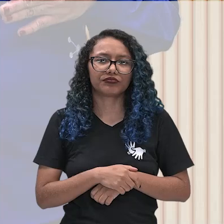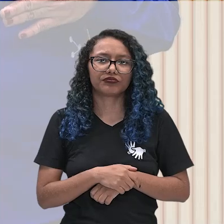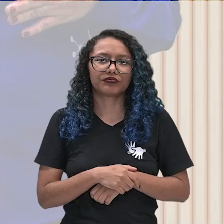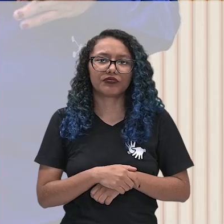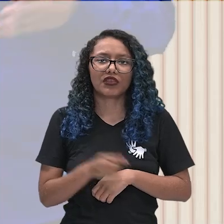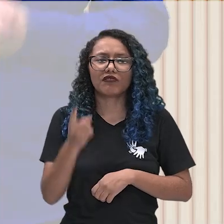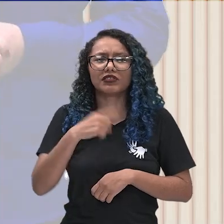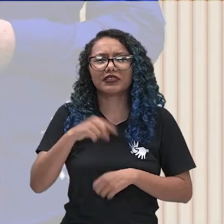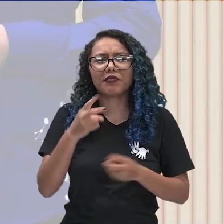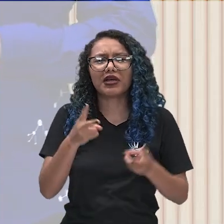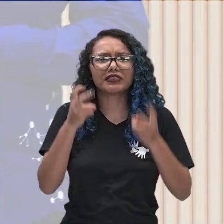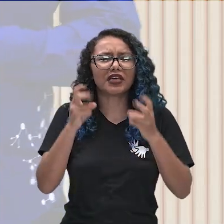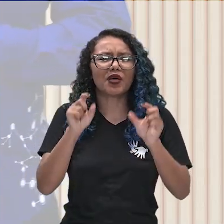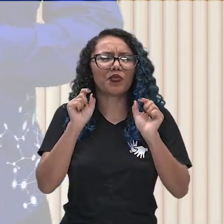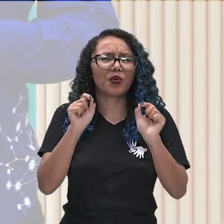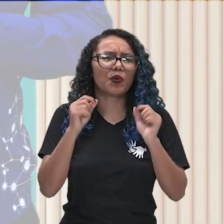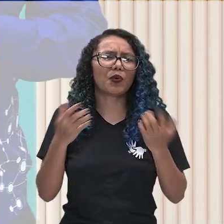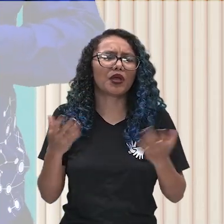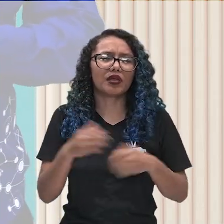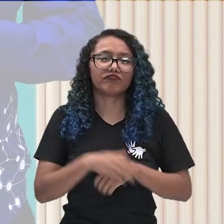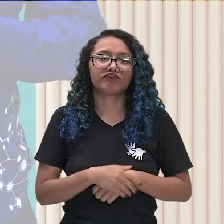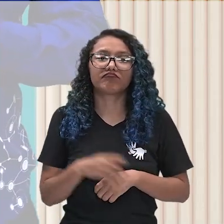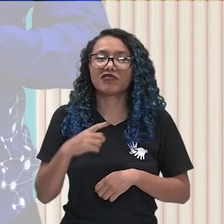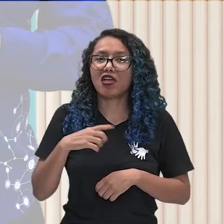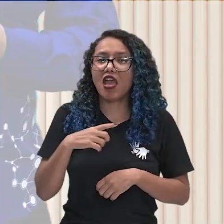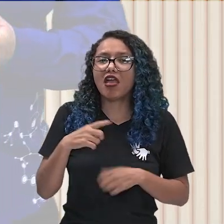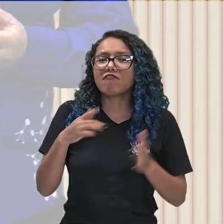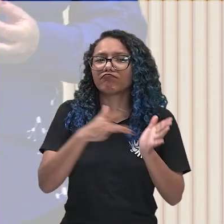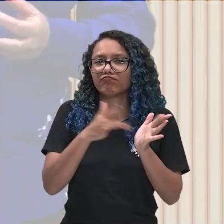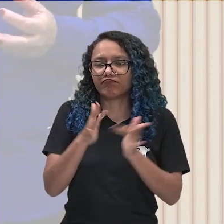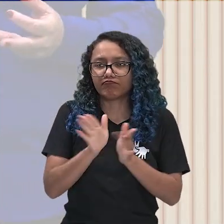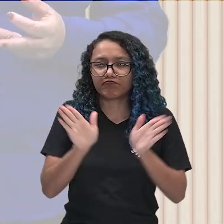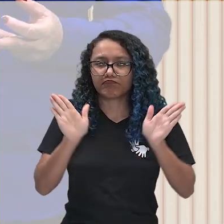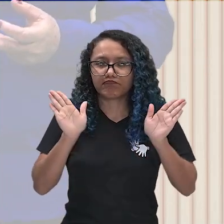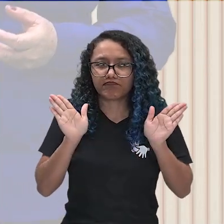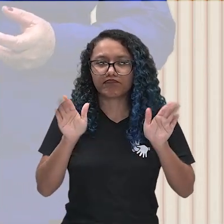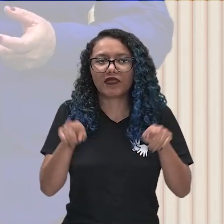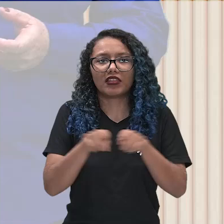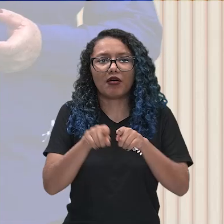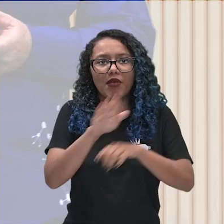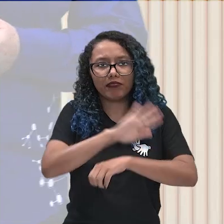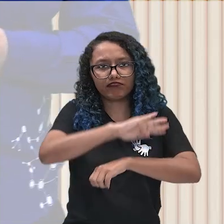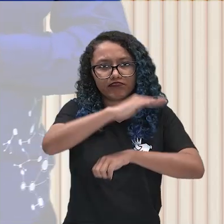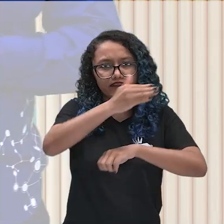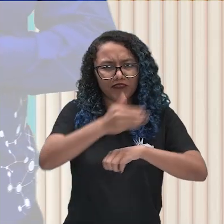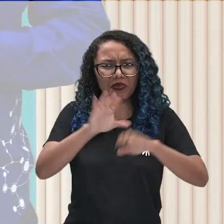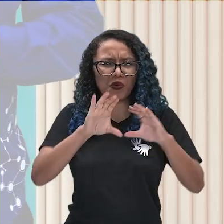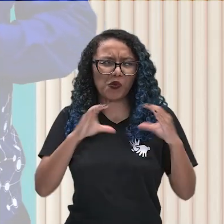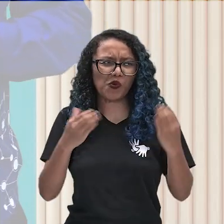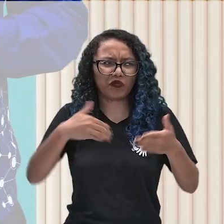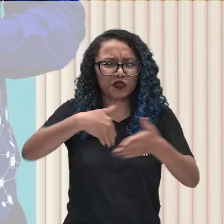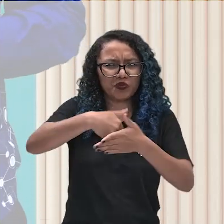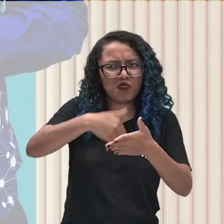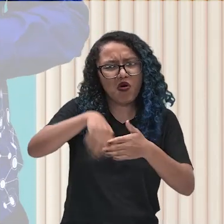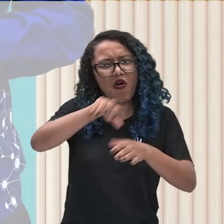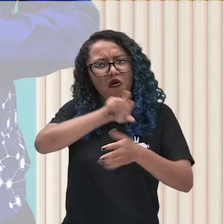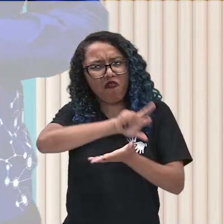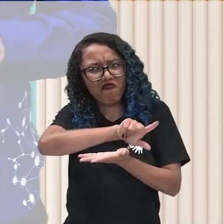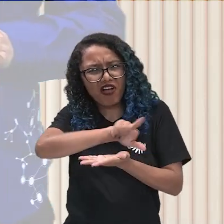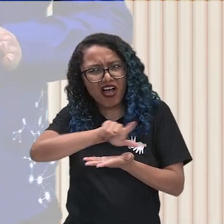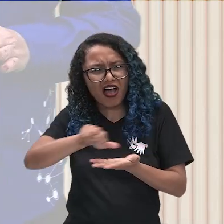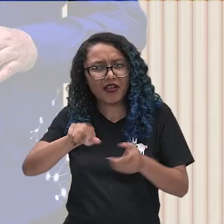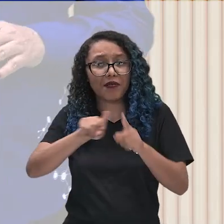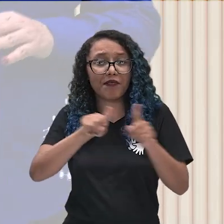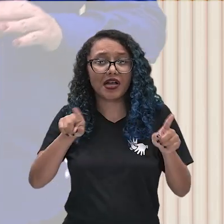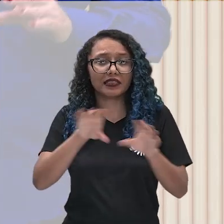pode ver lá? O Cristo Redentor, o Pão de Açúcar, o Maracanã, a Baía de Guanabara, mas a